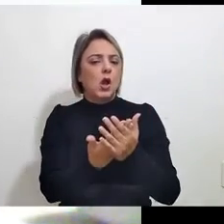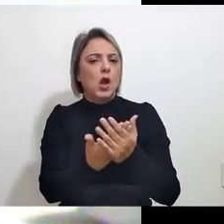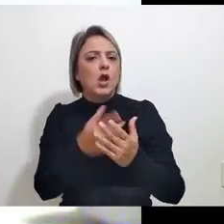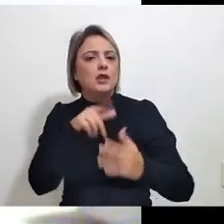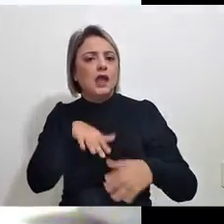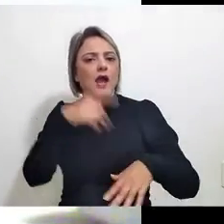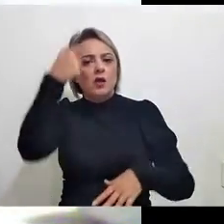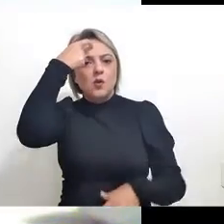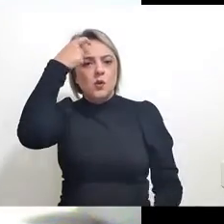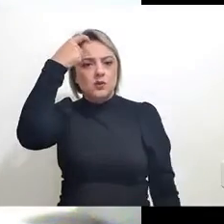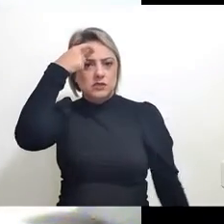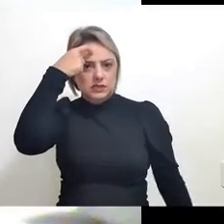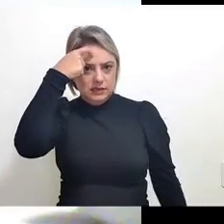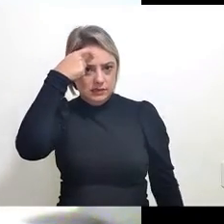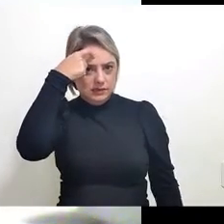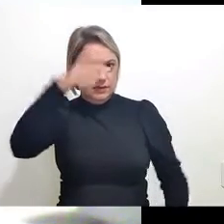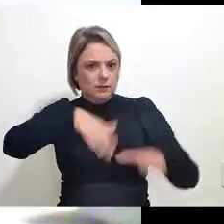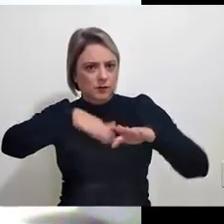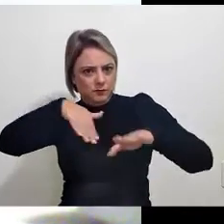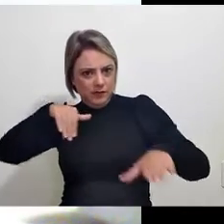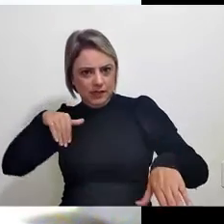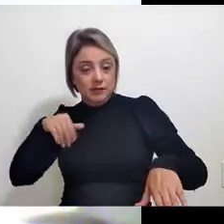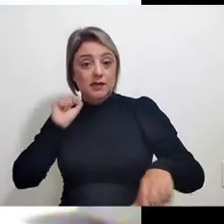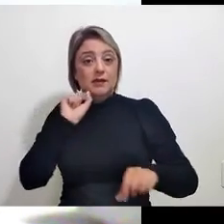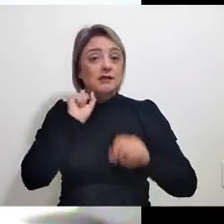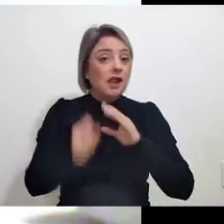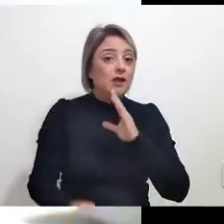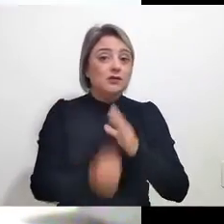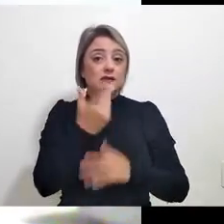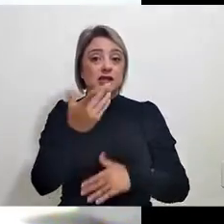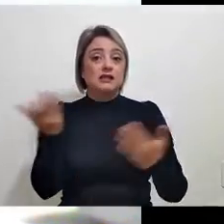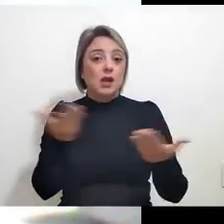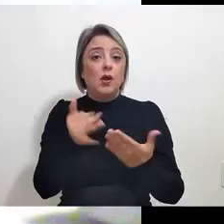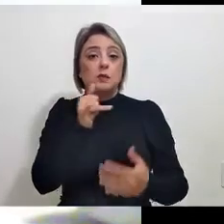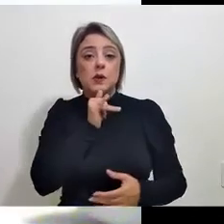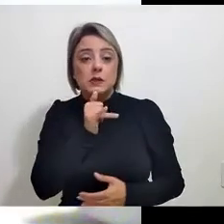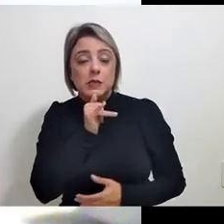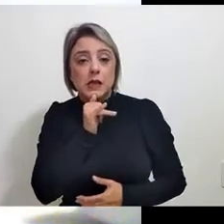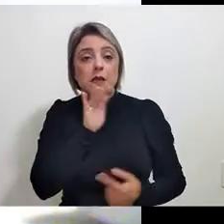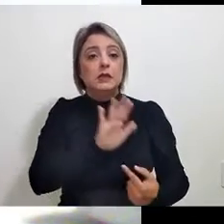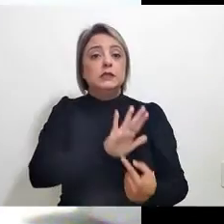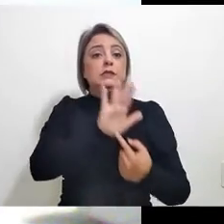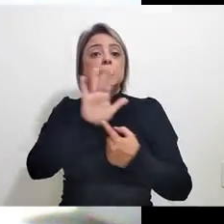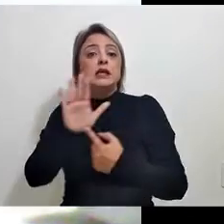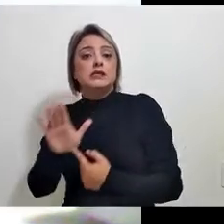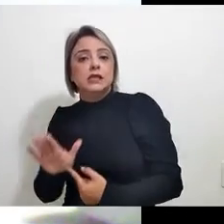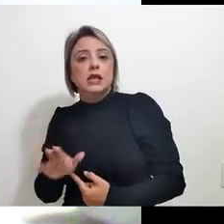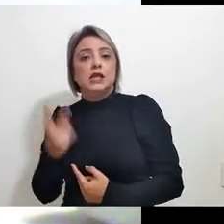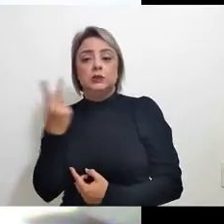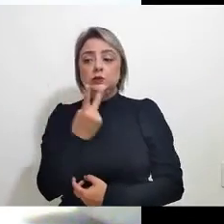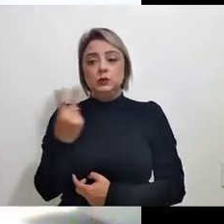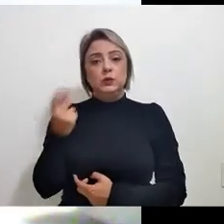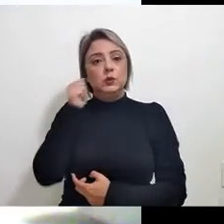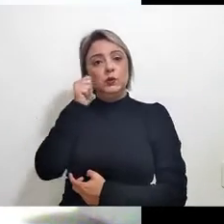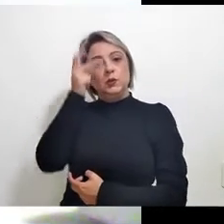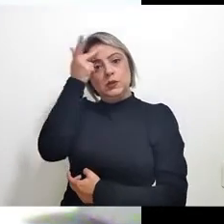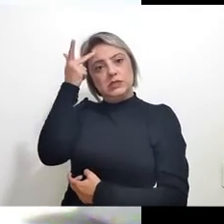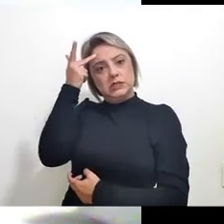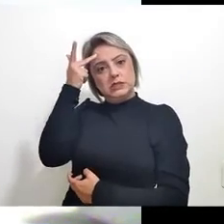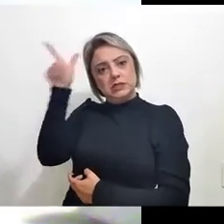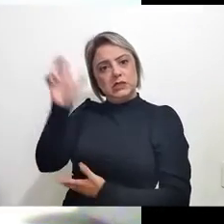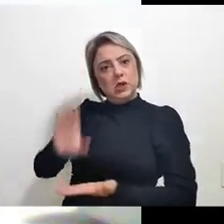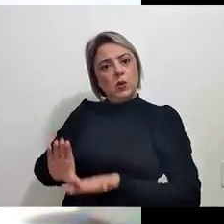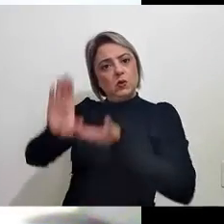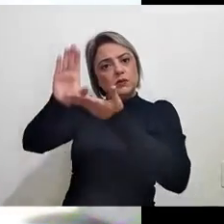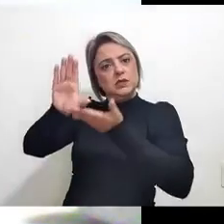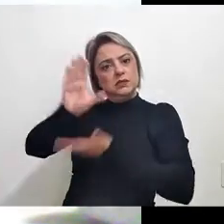o direito da escola de participar dessa rede de apoio da infância e da juventude, é